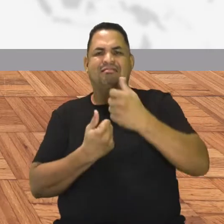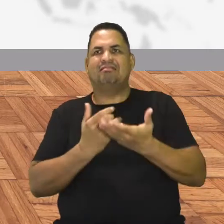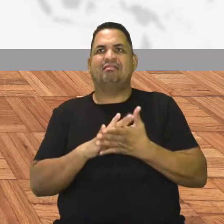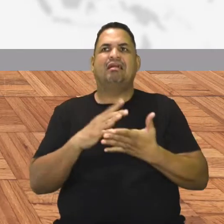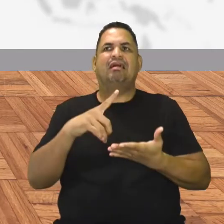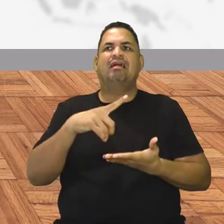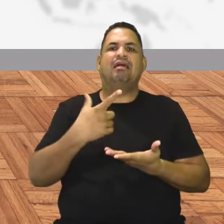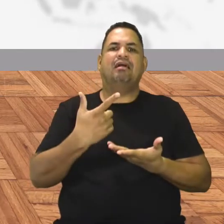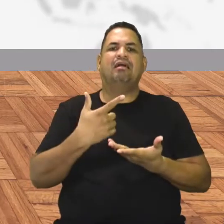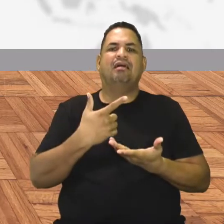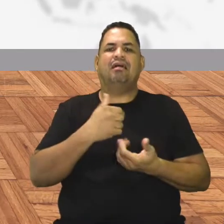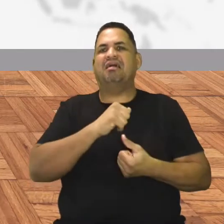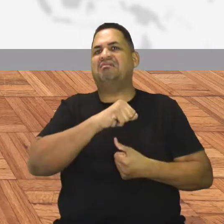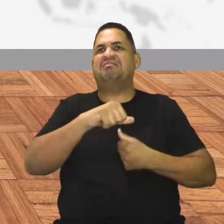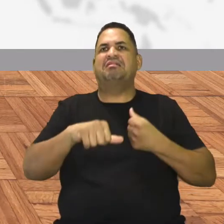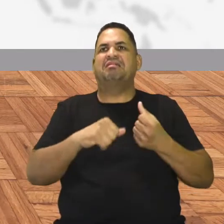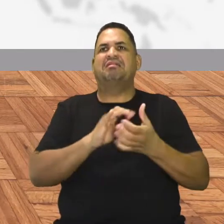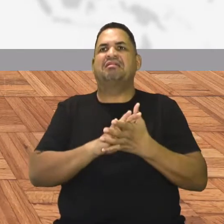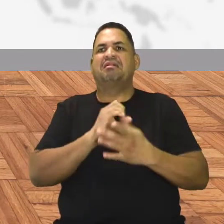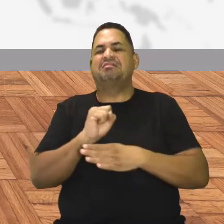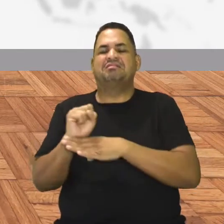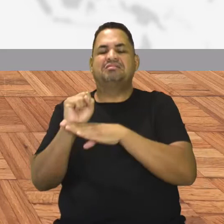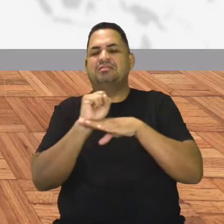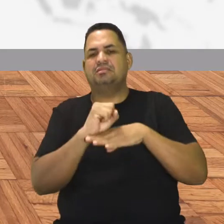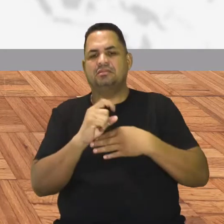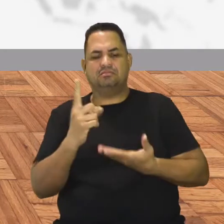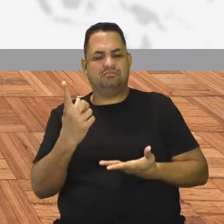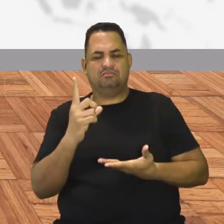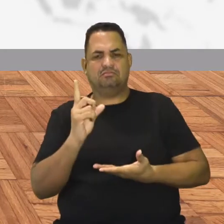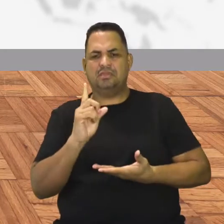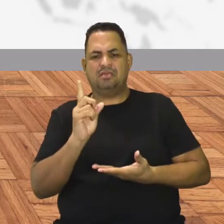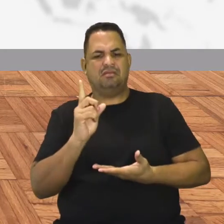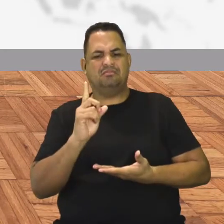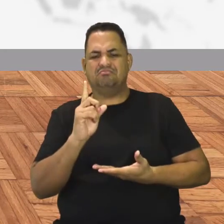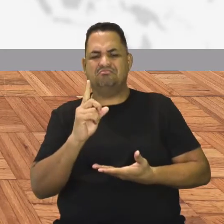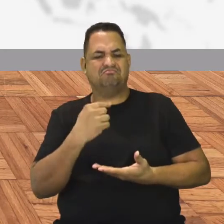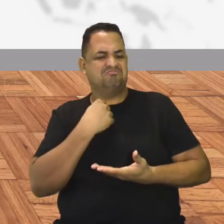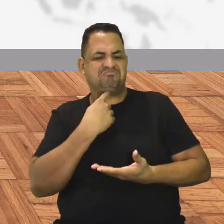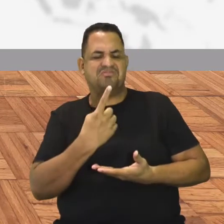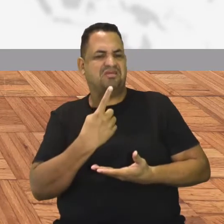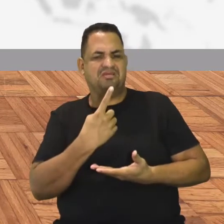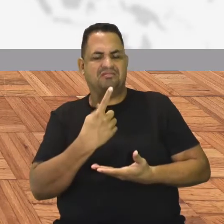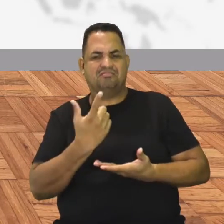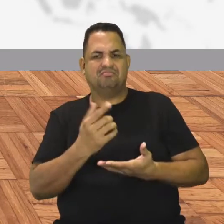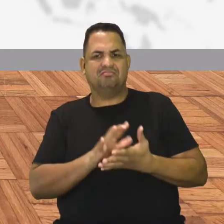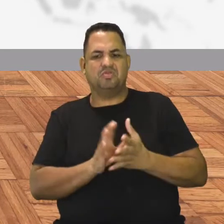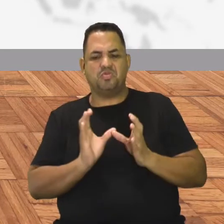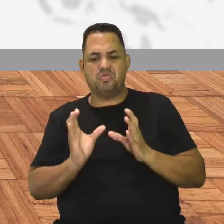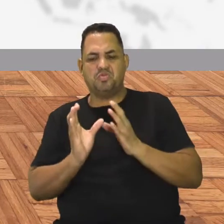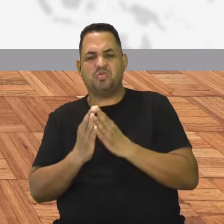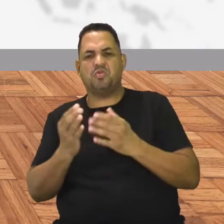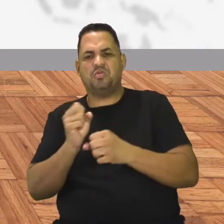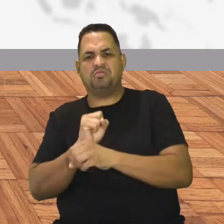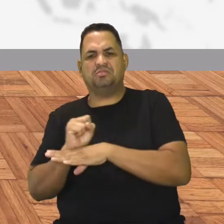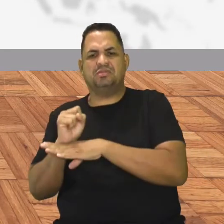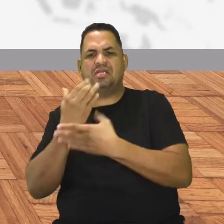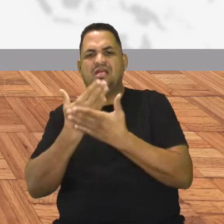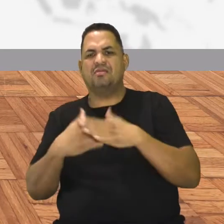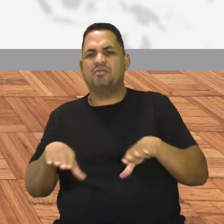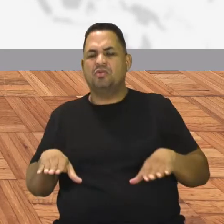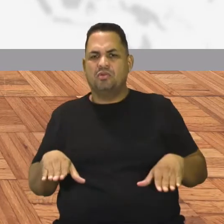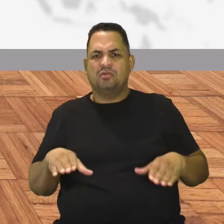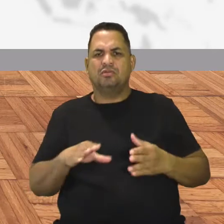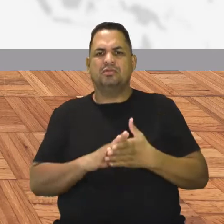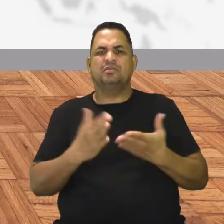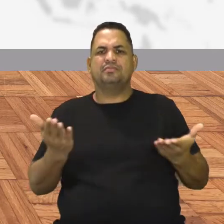corre o risco de virar socialista. Não existe isso. O mundo não corre mais esse risco. Os blocos socialistas já caíram, a União Soviética era o